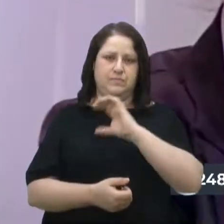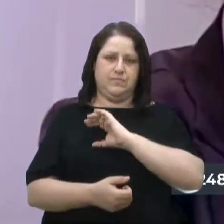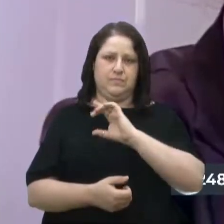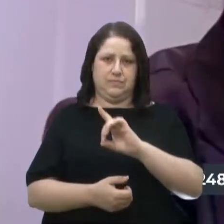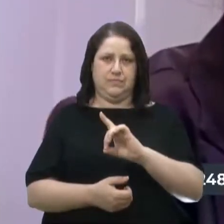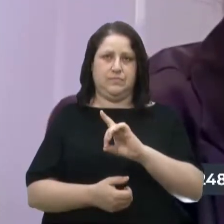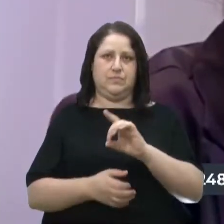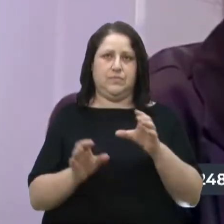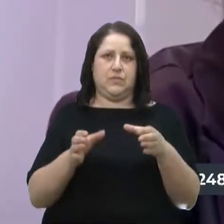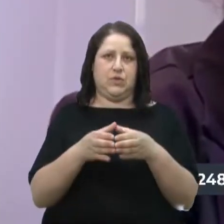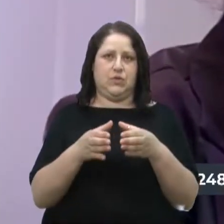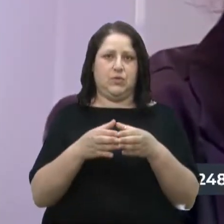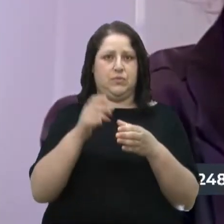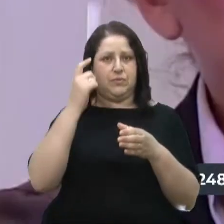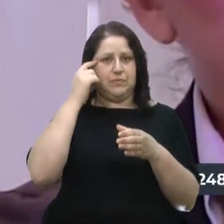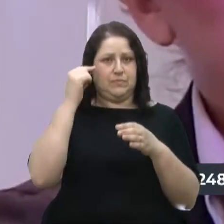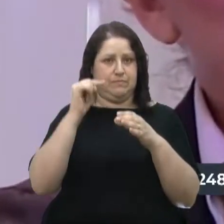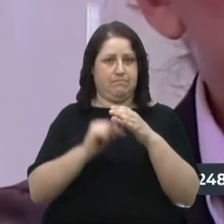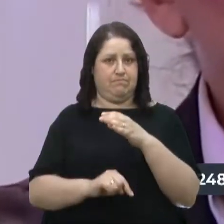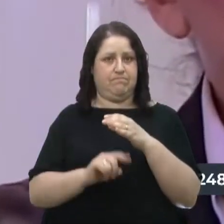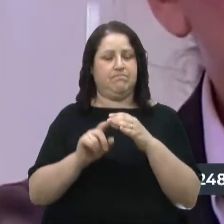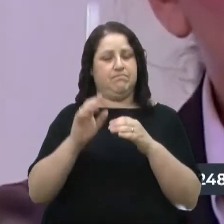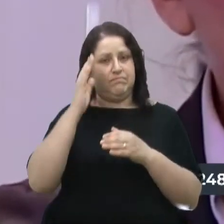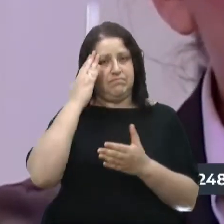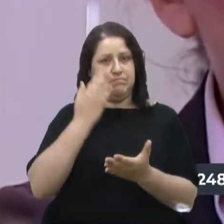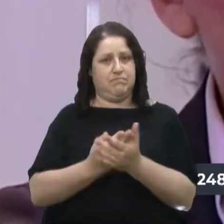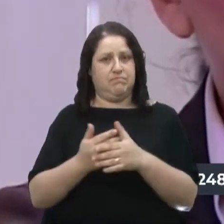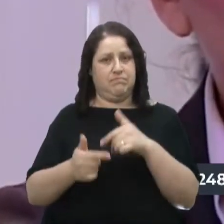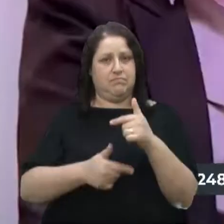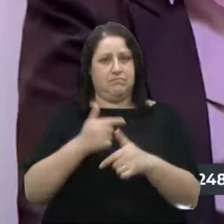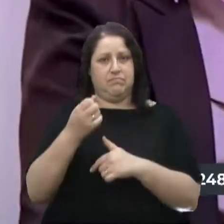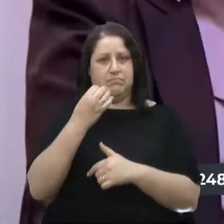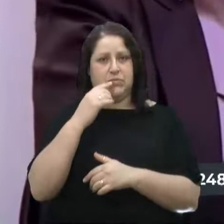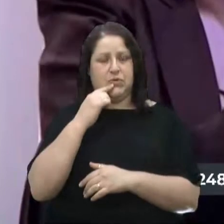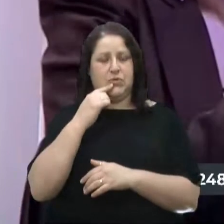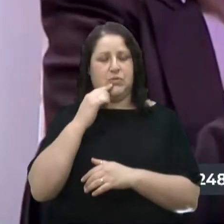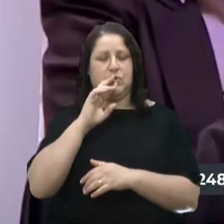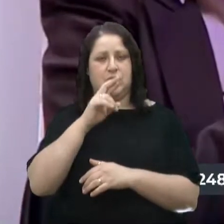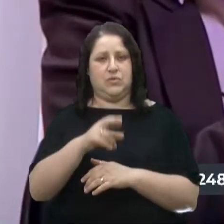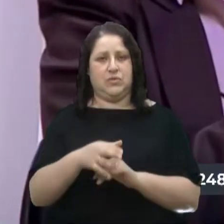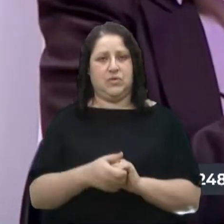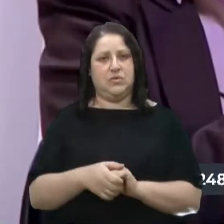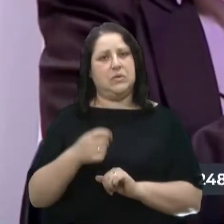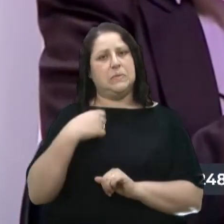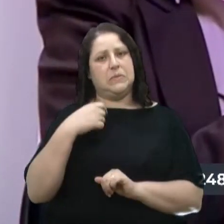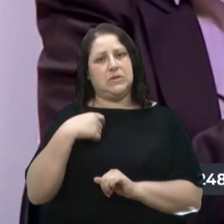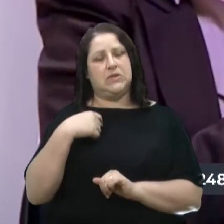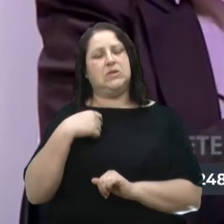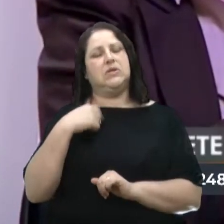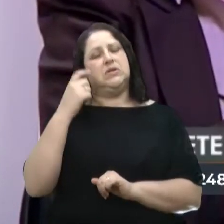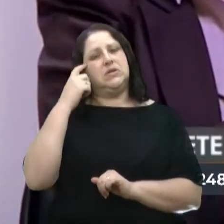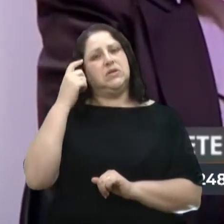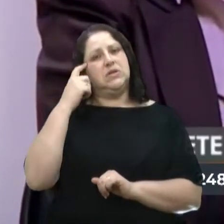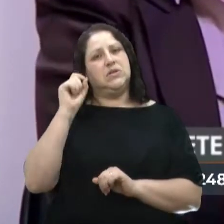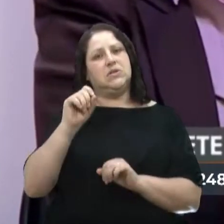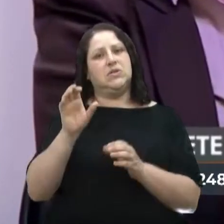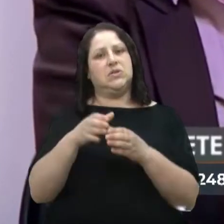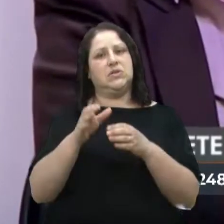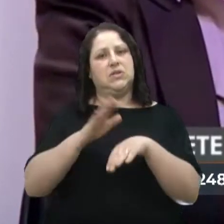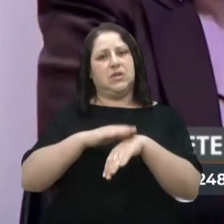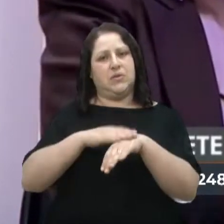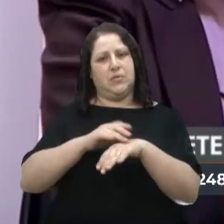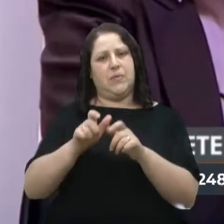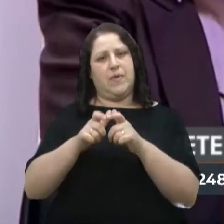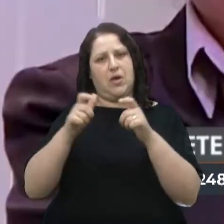grupos de reflexão acredita que o trabalho vem dando bons resultados. Pensando em um tempo maior, né, dos homens que